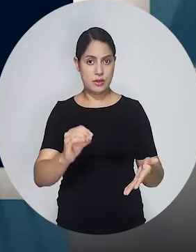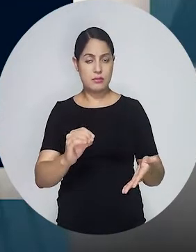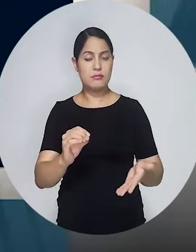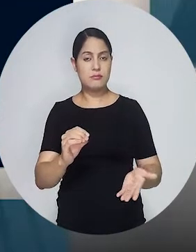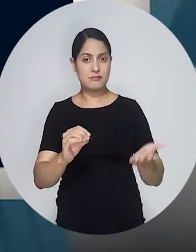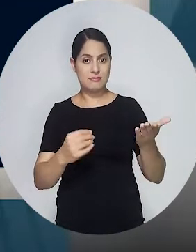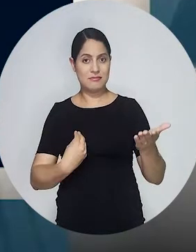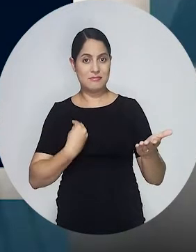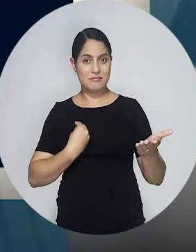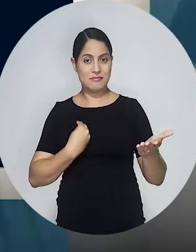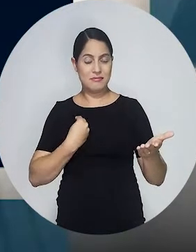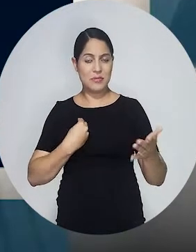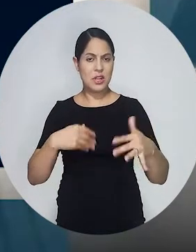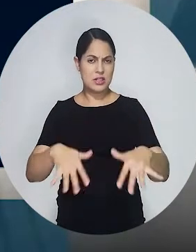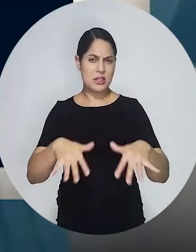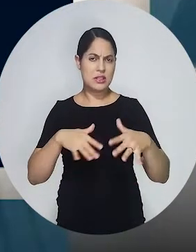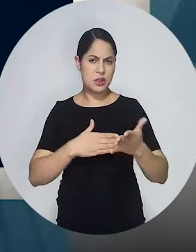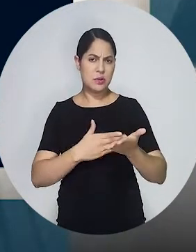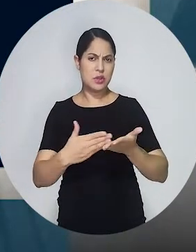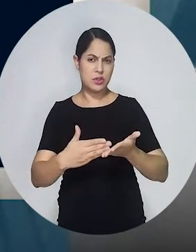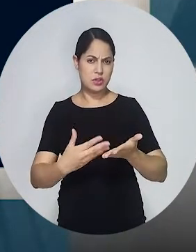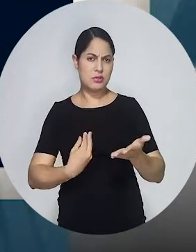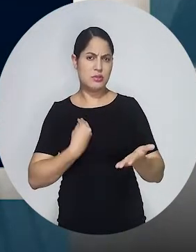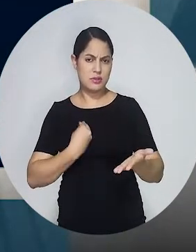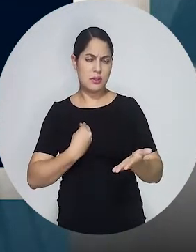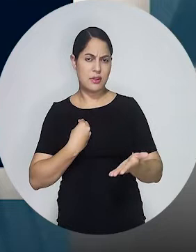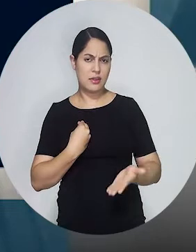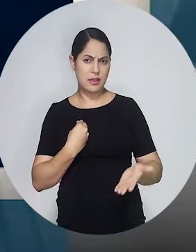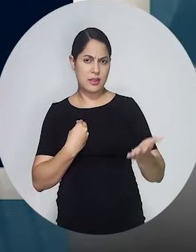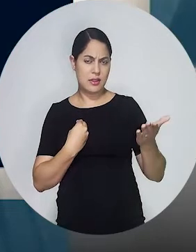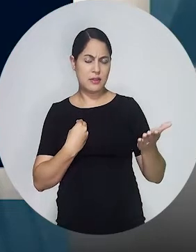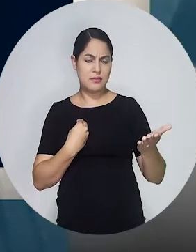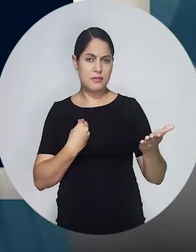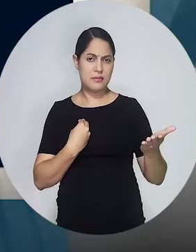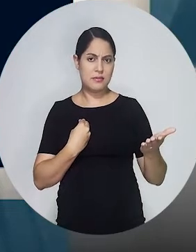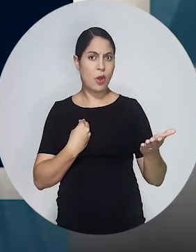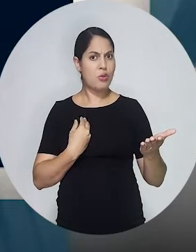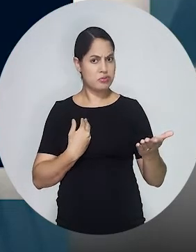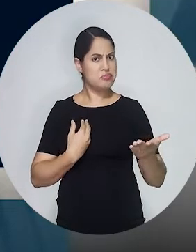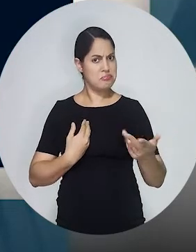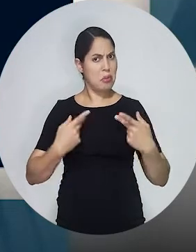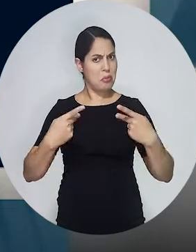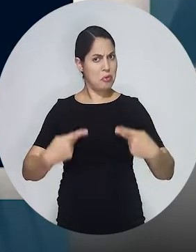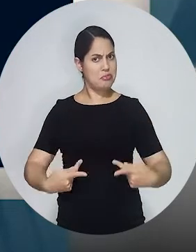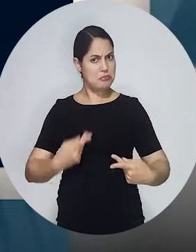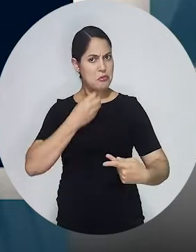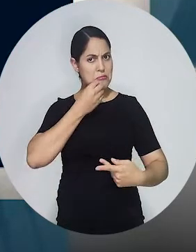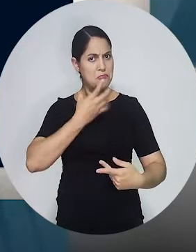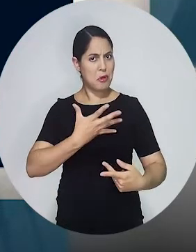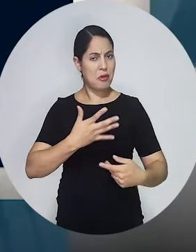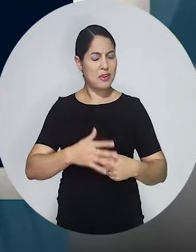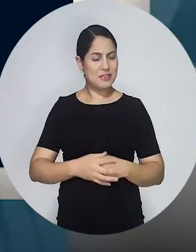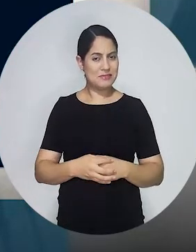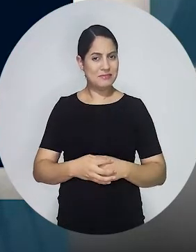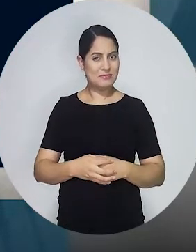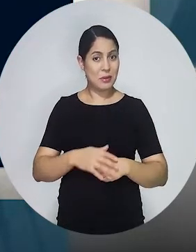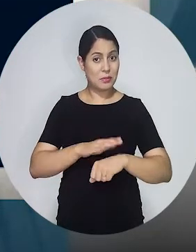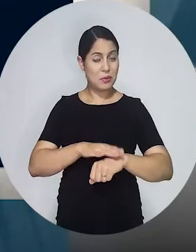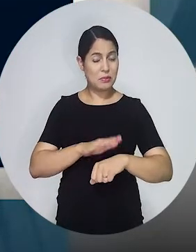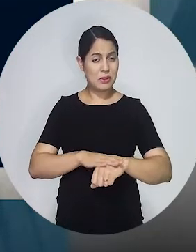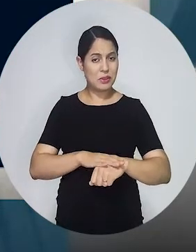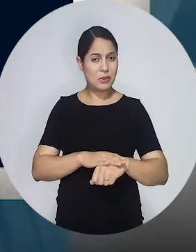do Lourenço, e que já está aqui desde o início da sessão, muito bem